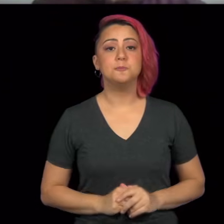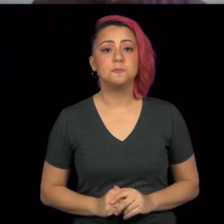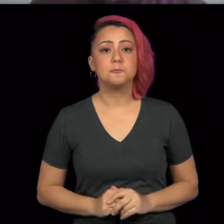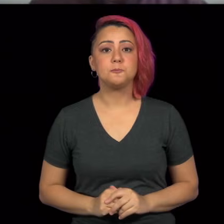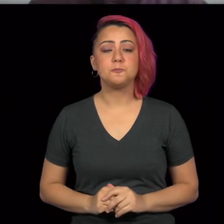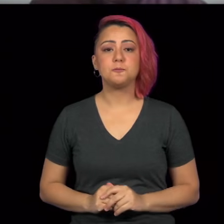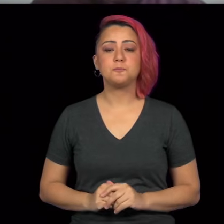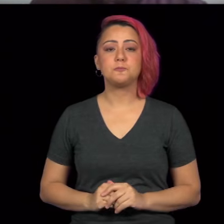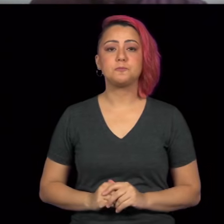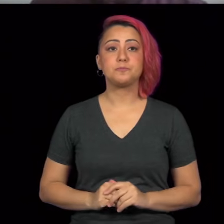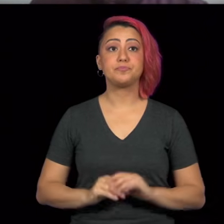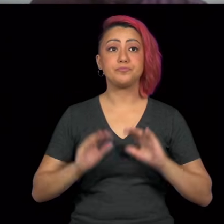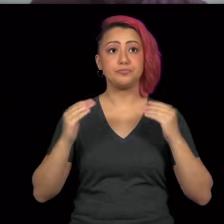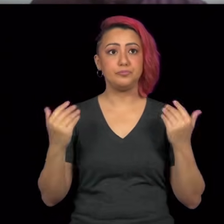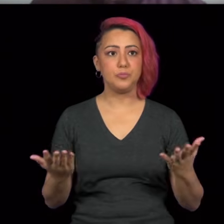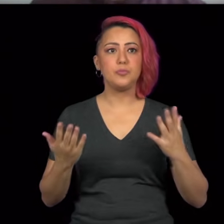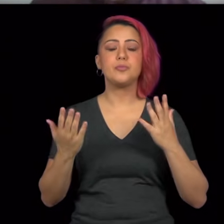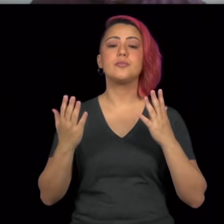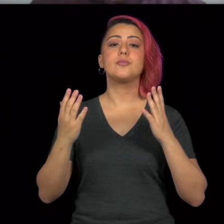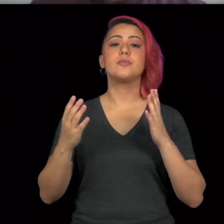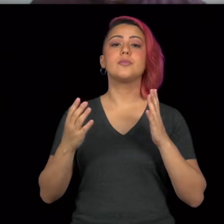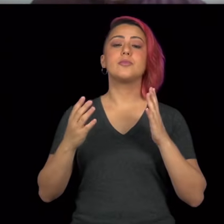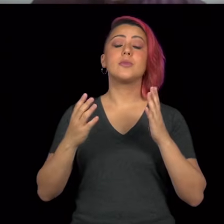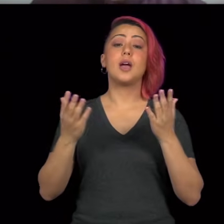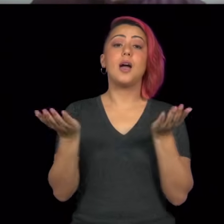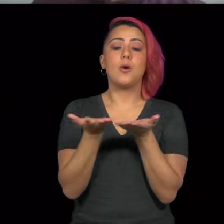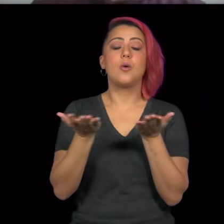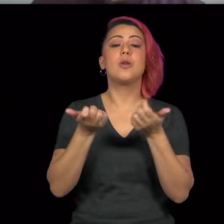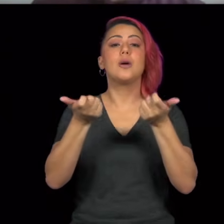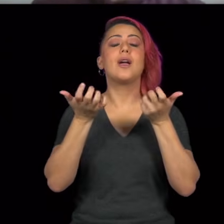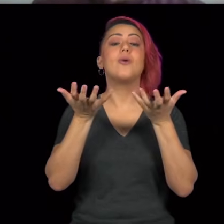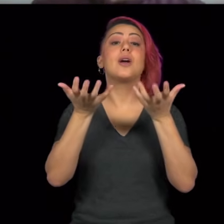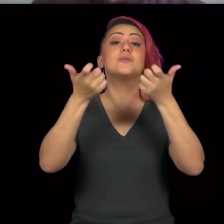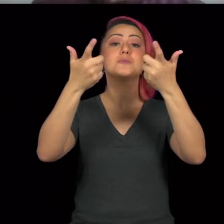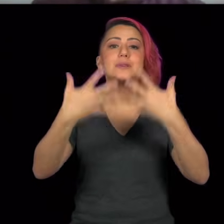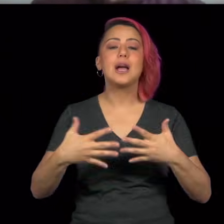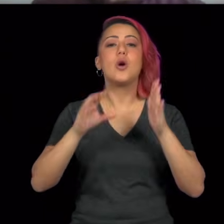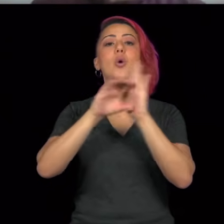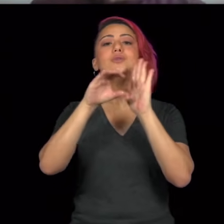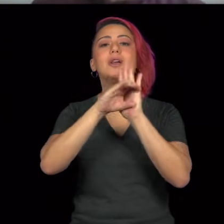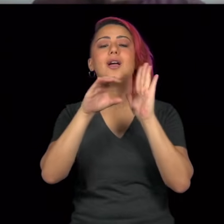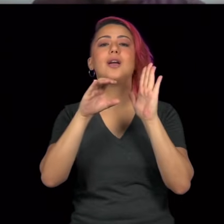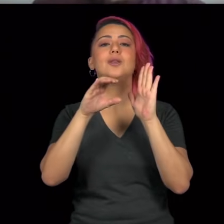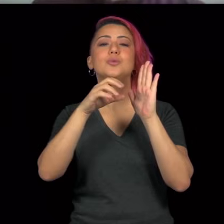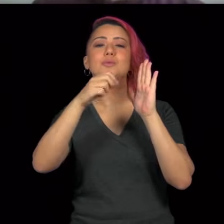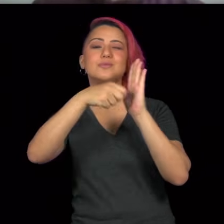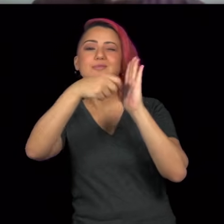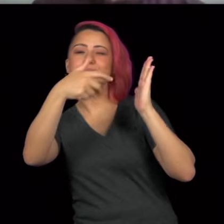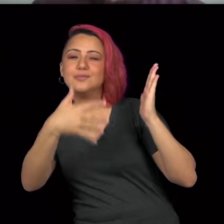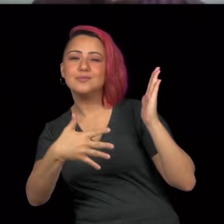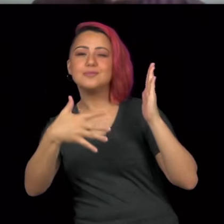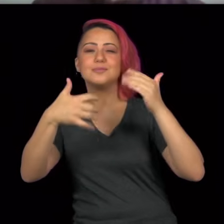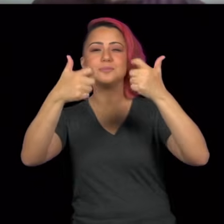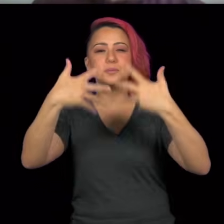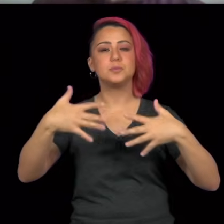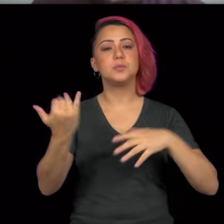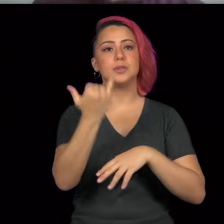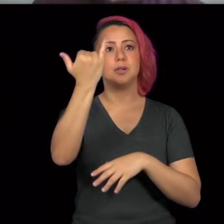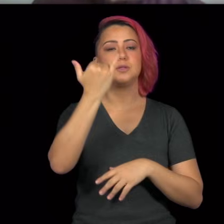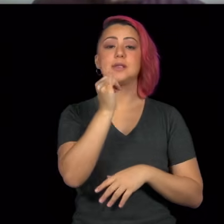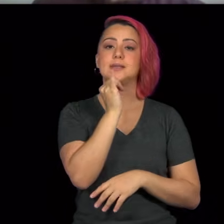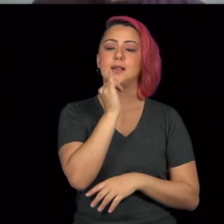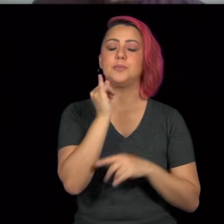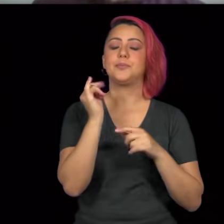Bom, antes de continuarmos, né, eu vou introduzir alguns conceitos importantes. Por exemplo,